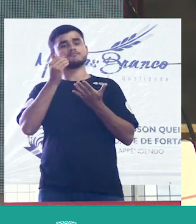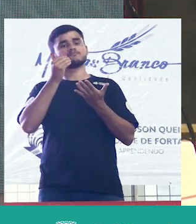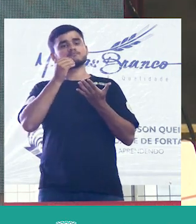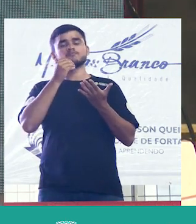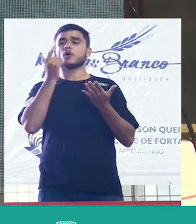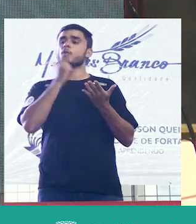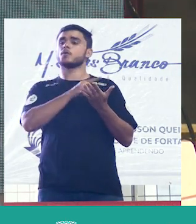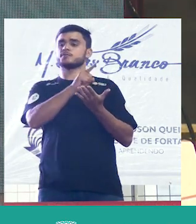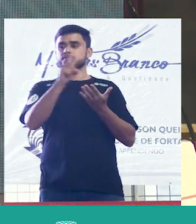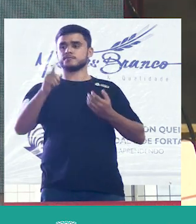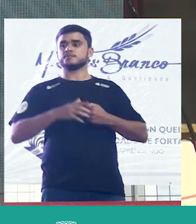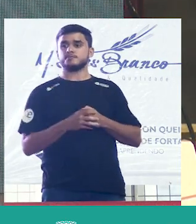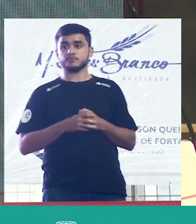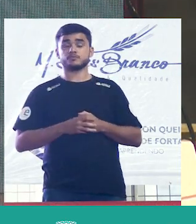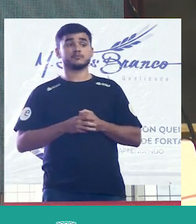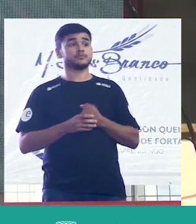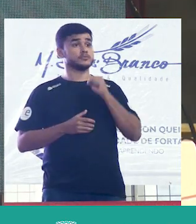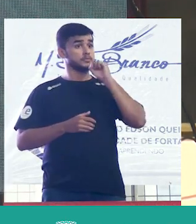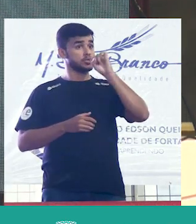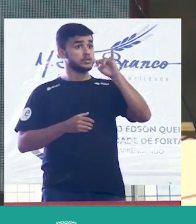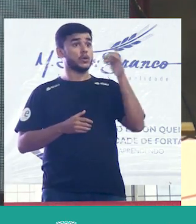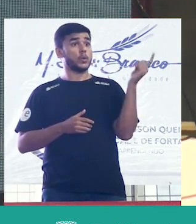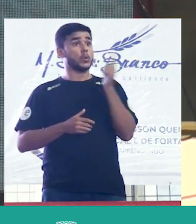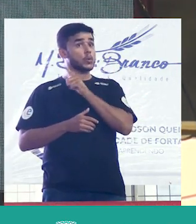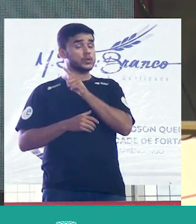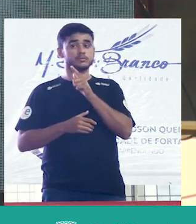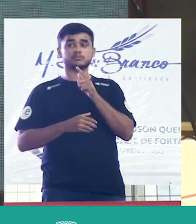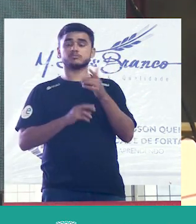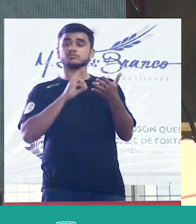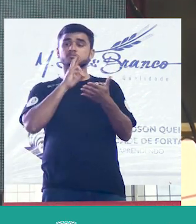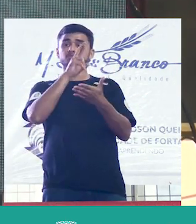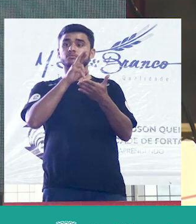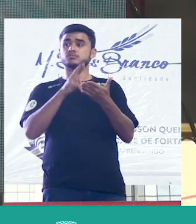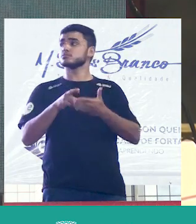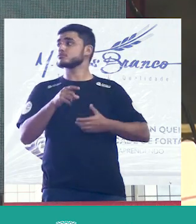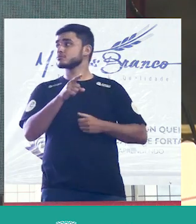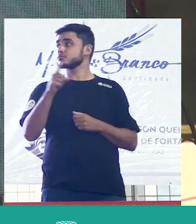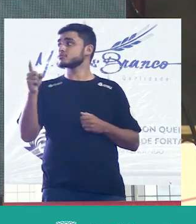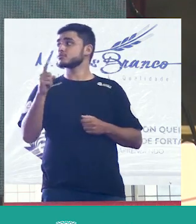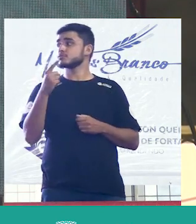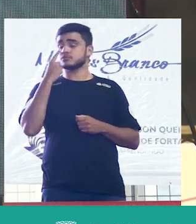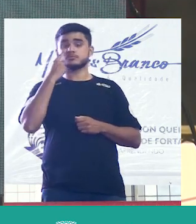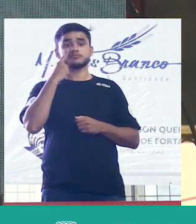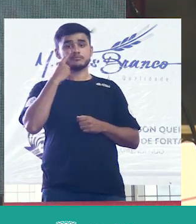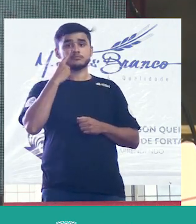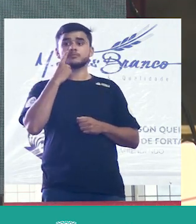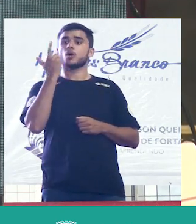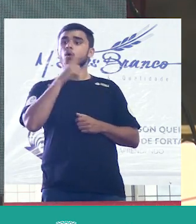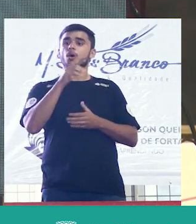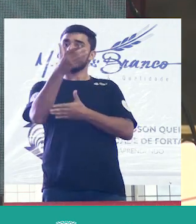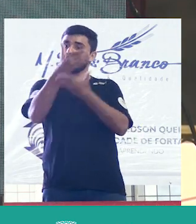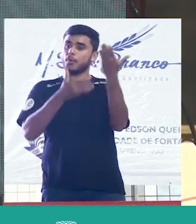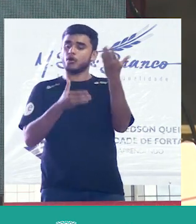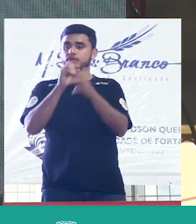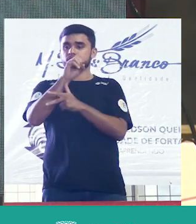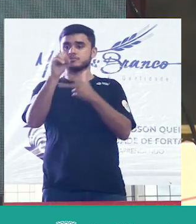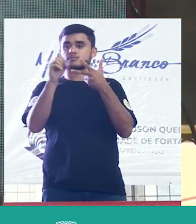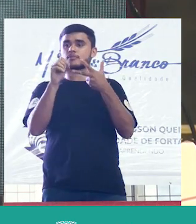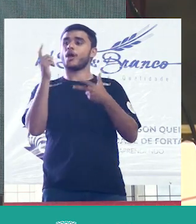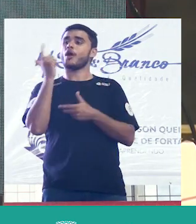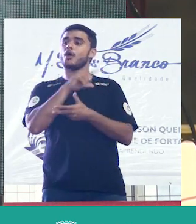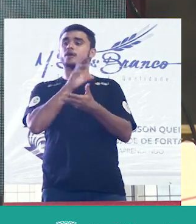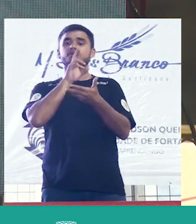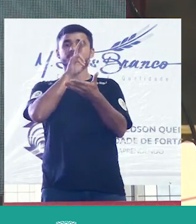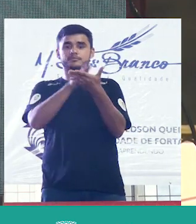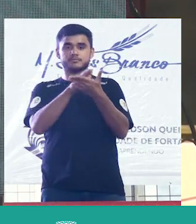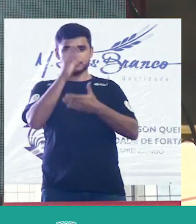você consegue. E se você conseguir resolver essas questões de estequiometria, é uma questão garantida na prova. Nunca